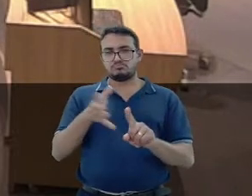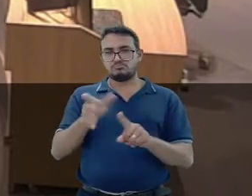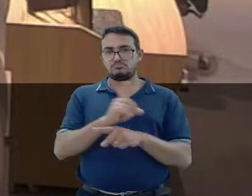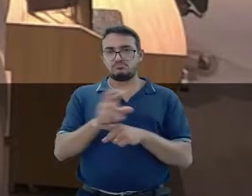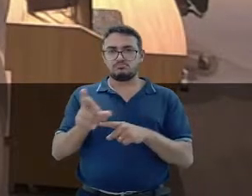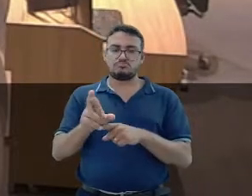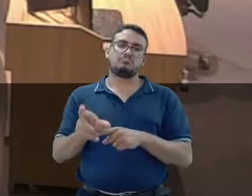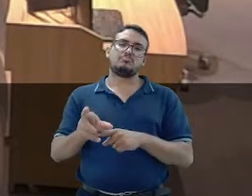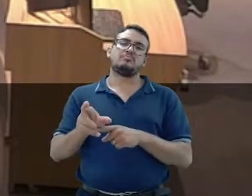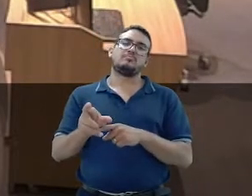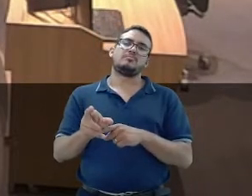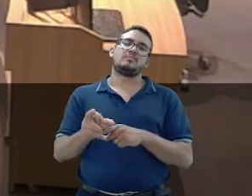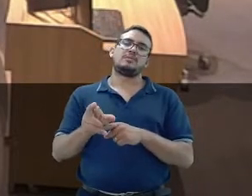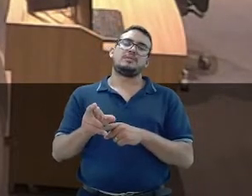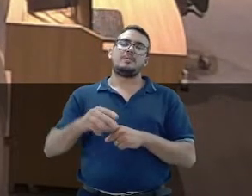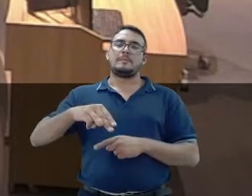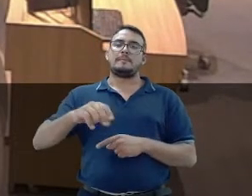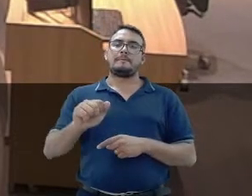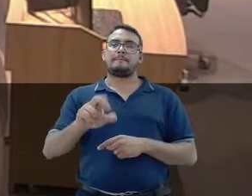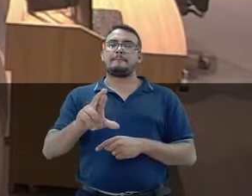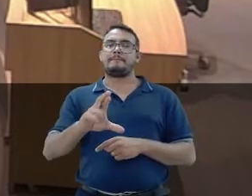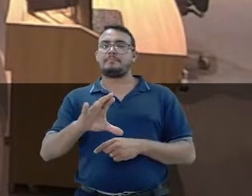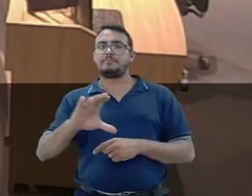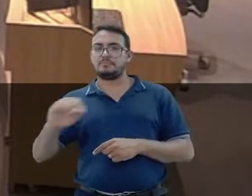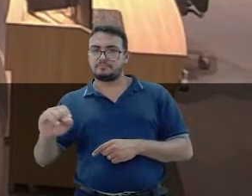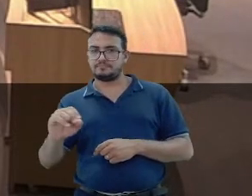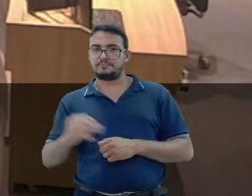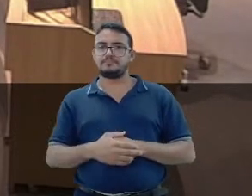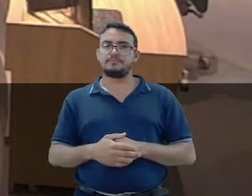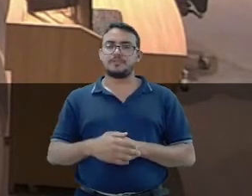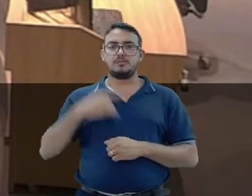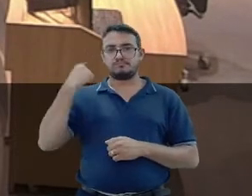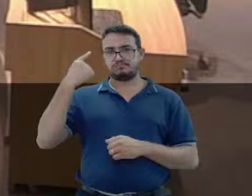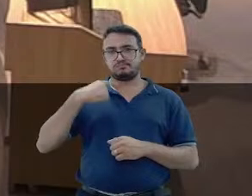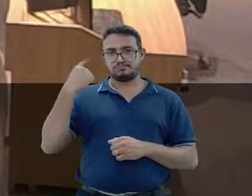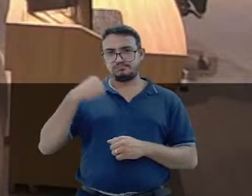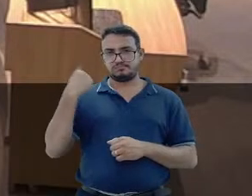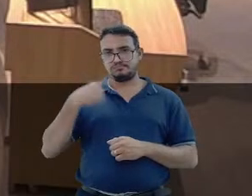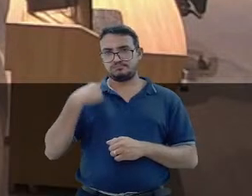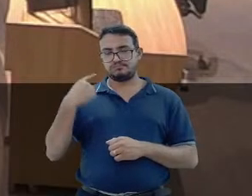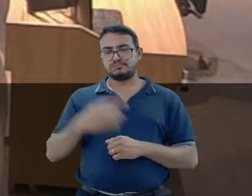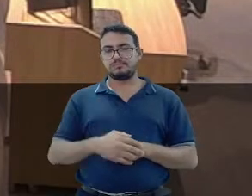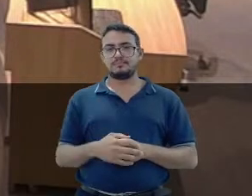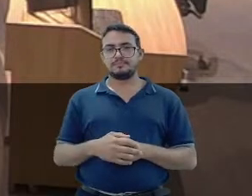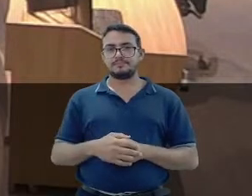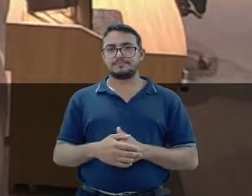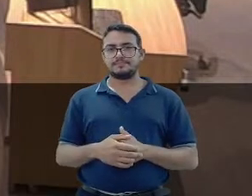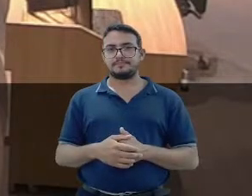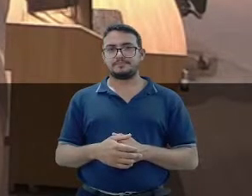doutor Márcio Aurélio de Oliveira, advogado do agravante.